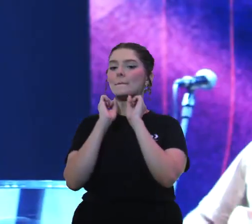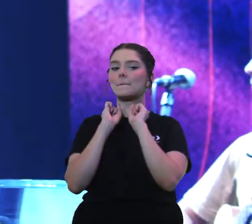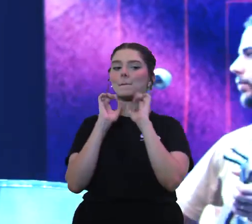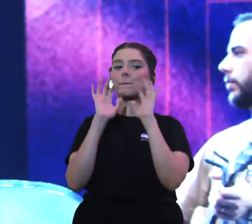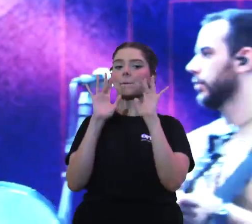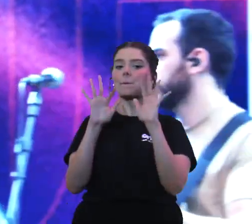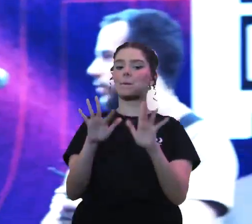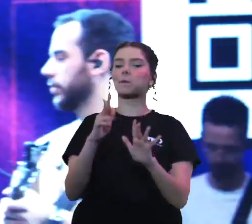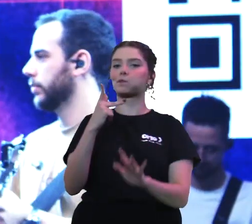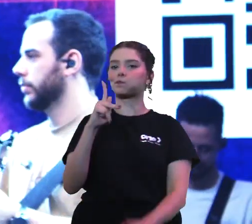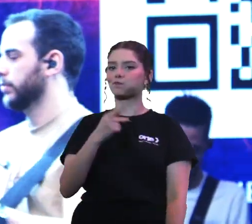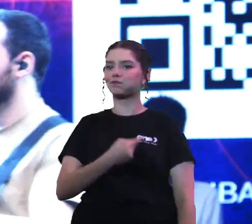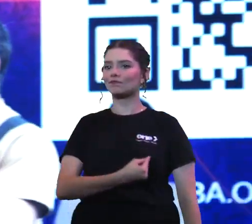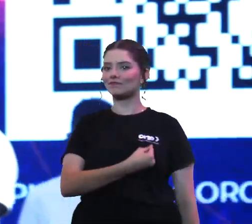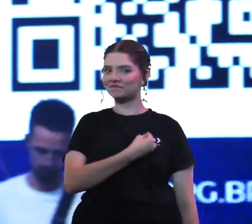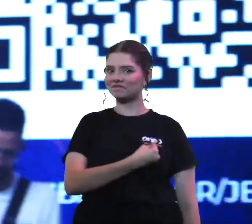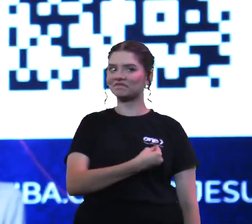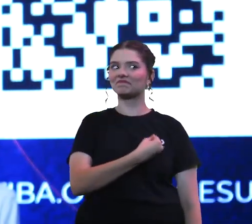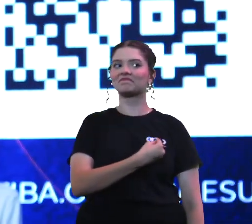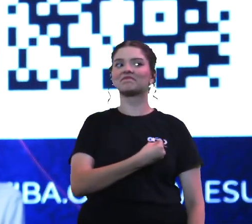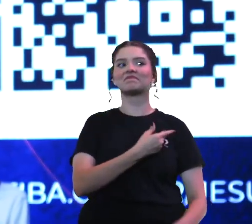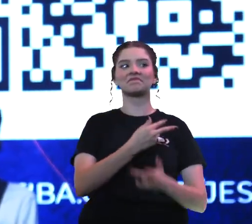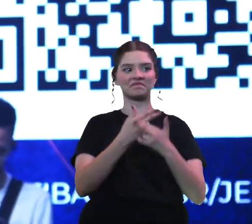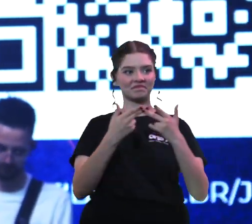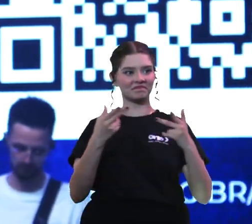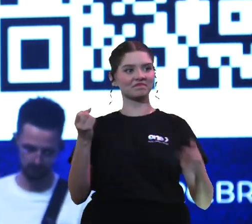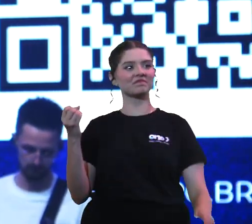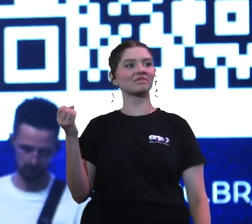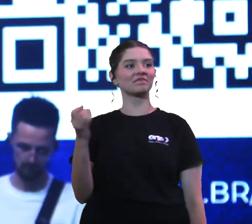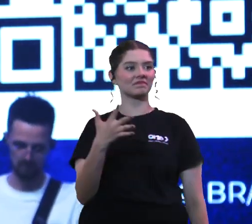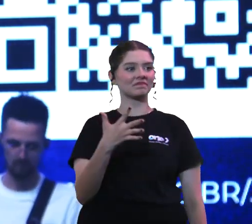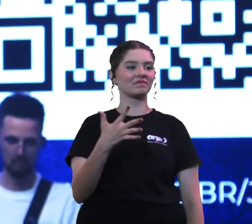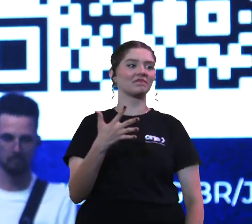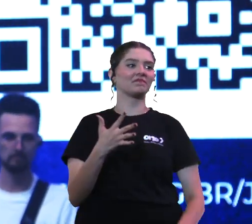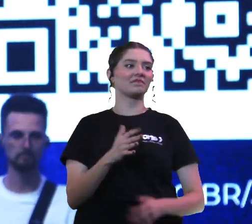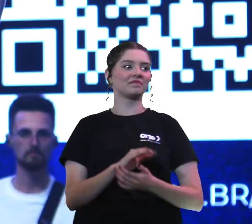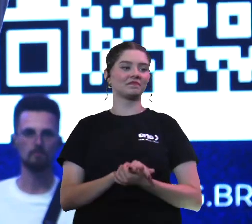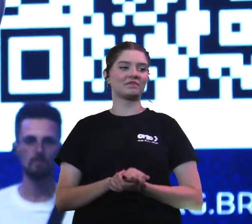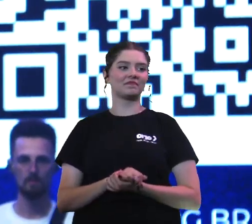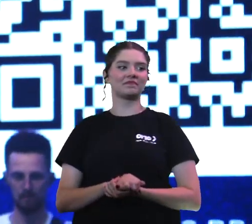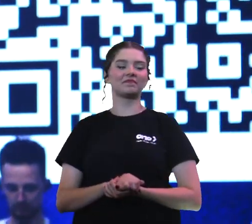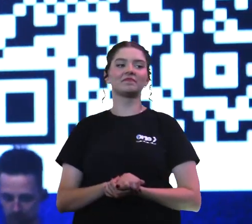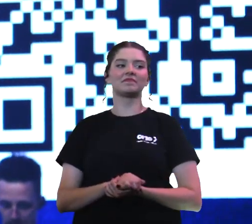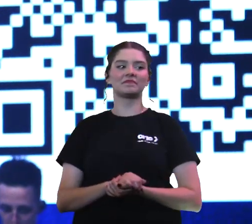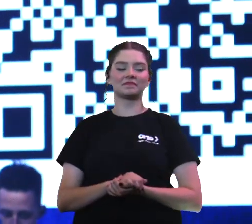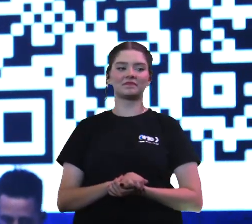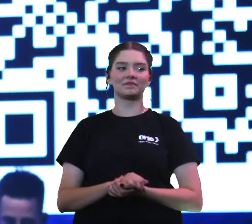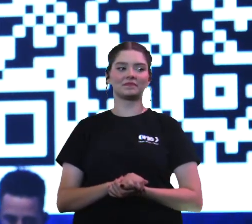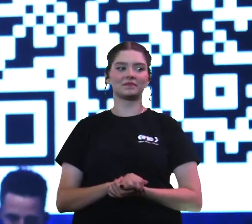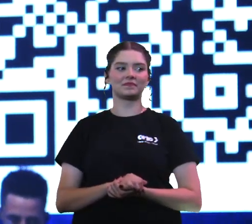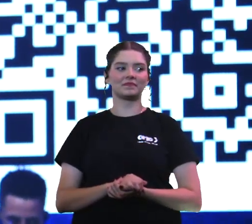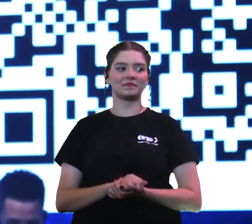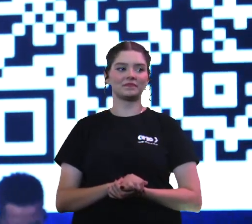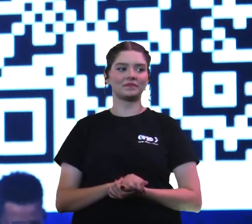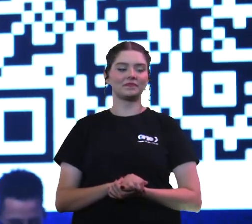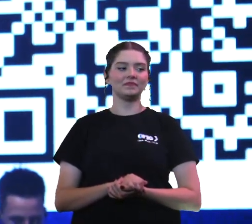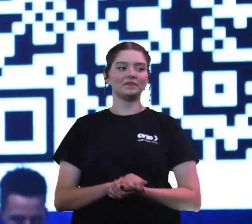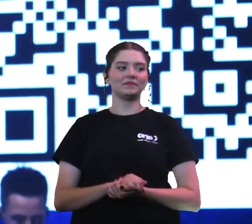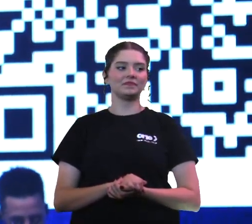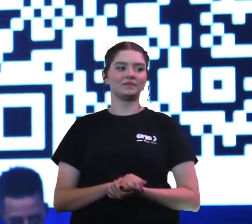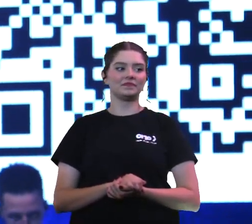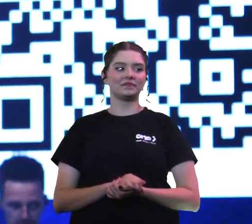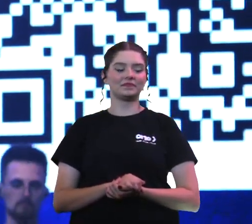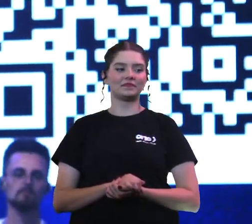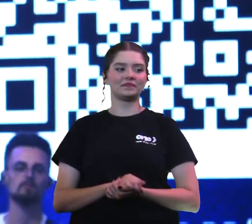vida, para que você possa viver coisas novas com o Senhor todos os dias também. Você que levantou a mão, você está, pode vir para cá. A gente ali em cima está descendo